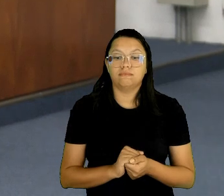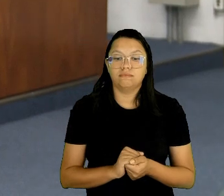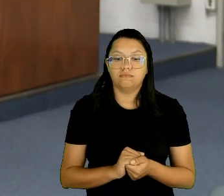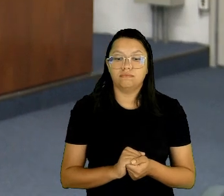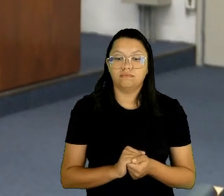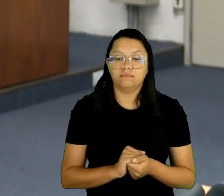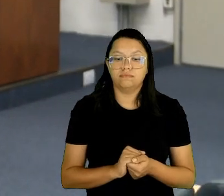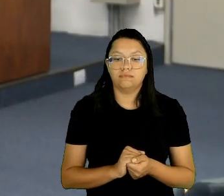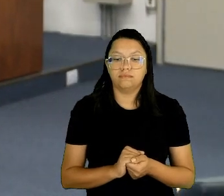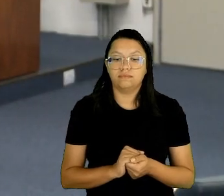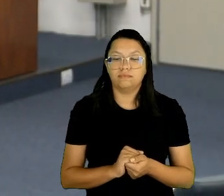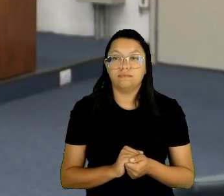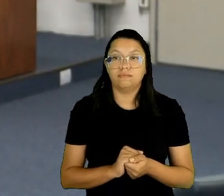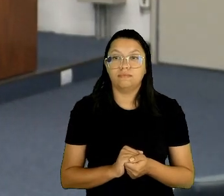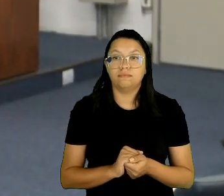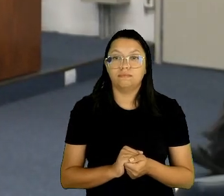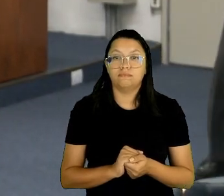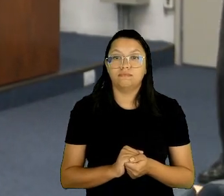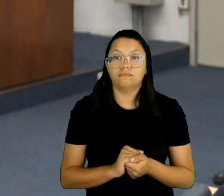Gentileza.